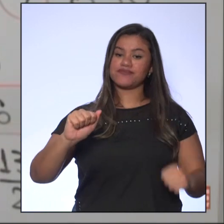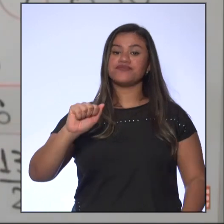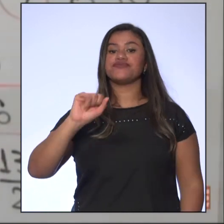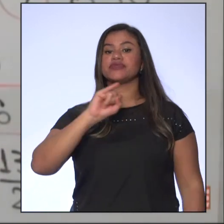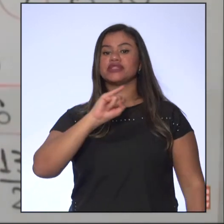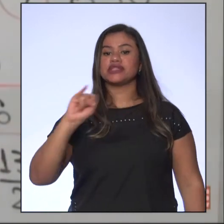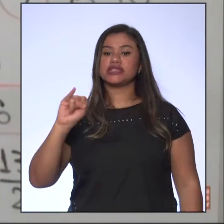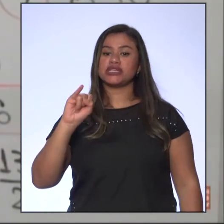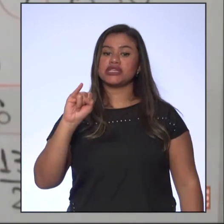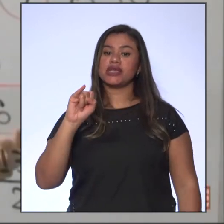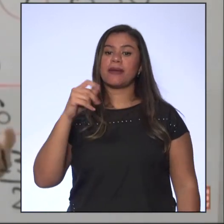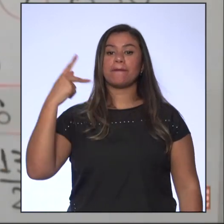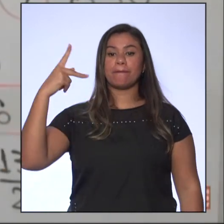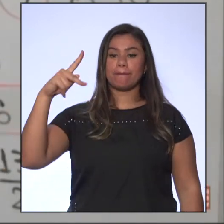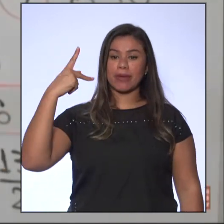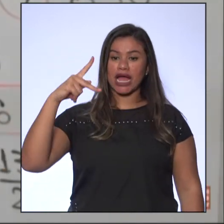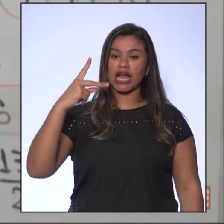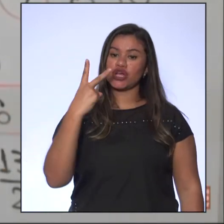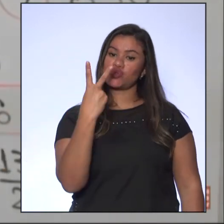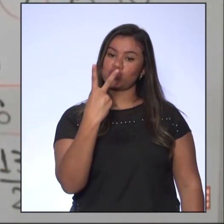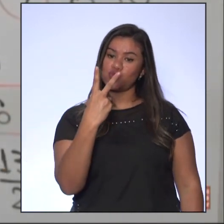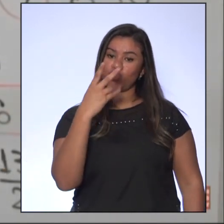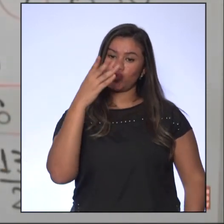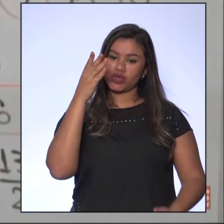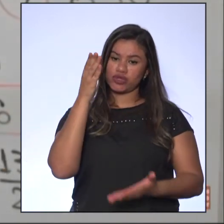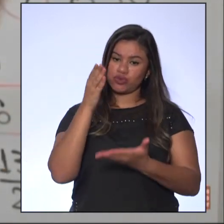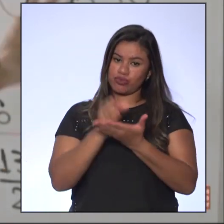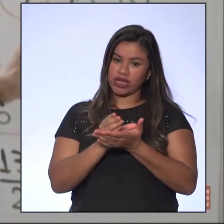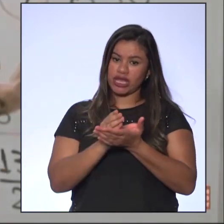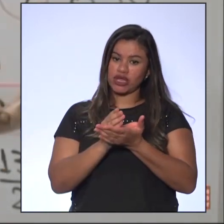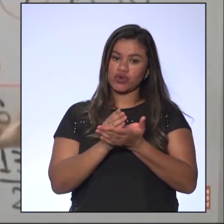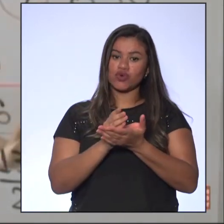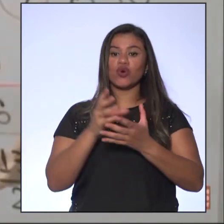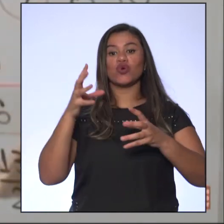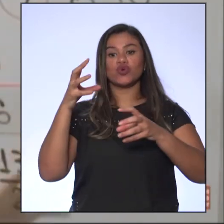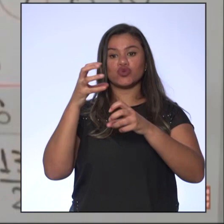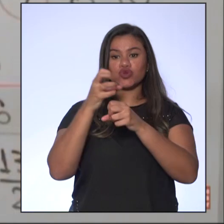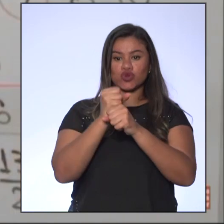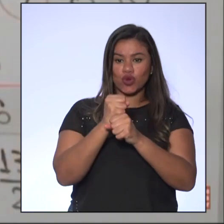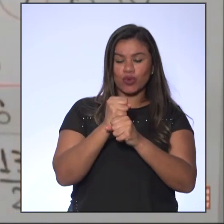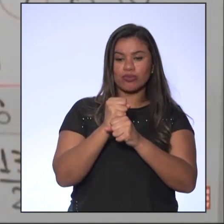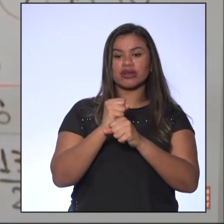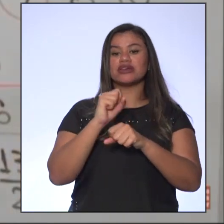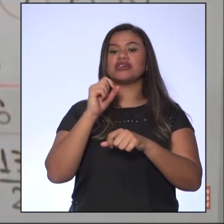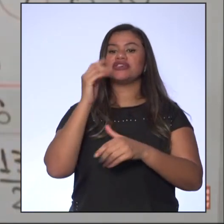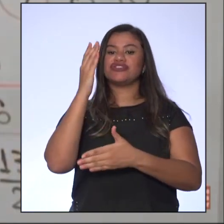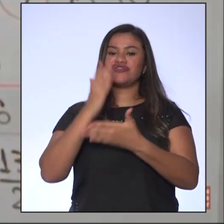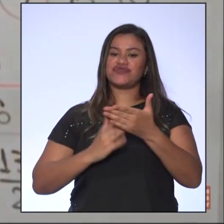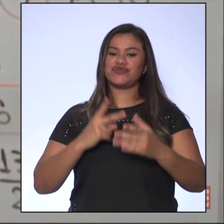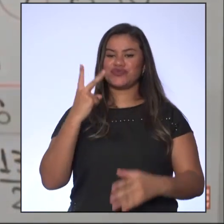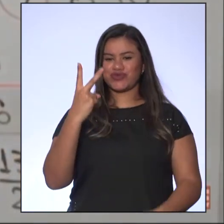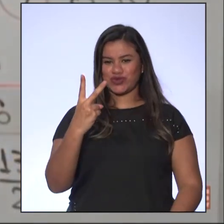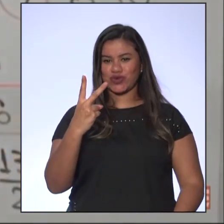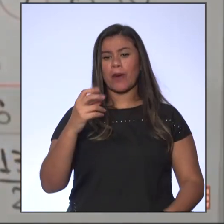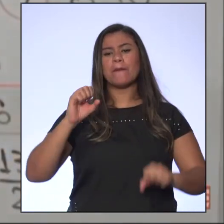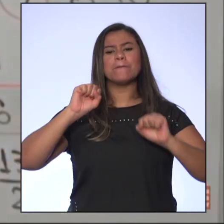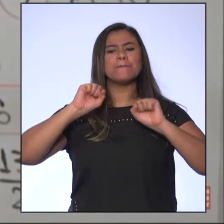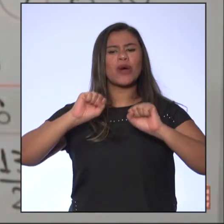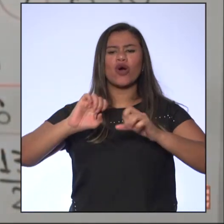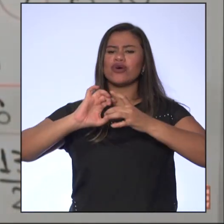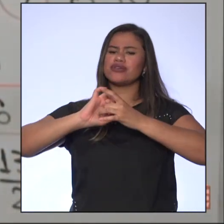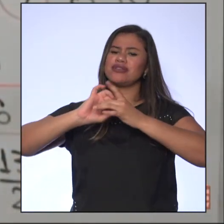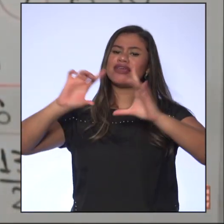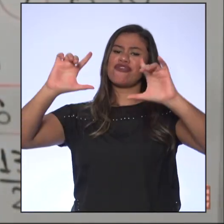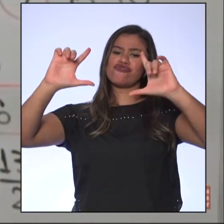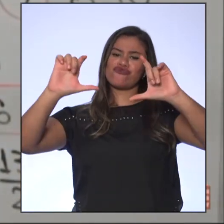par, tem 2 no meio, soma e divide por 2. Eu vou sair da frente aqui para você fazer um print. Faça um print aí. Vê se tem alguma